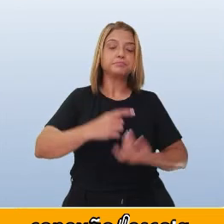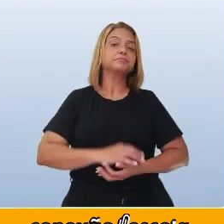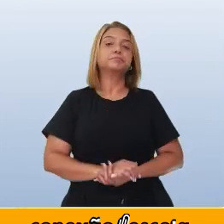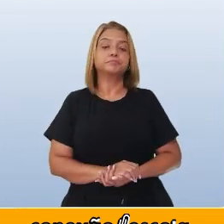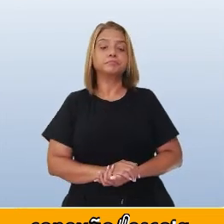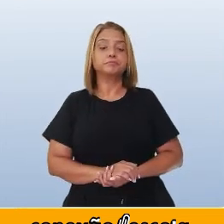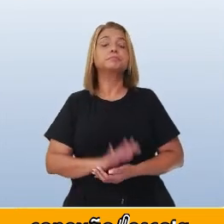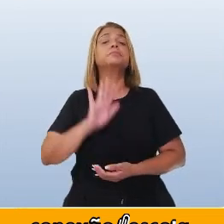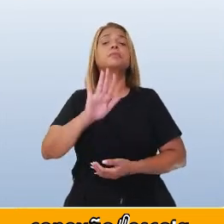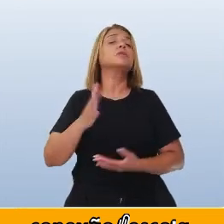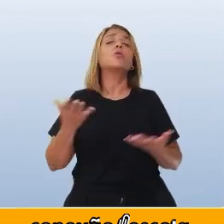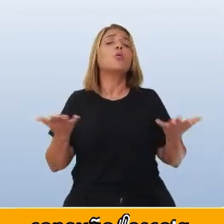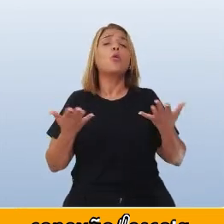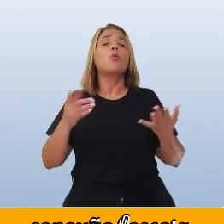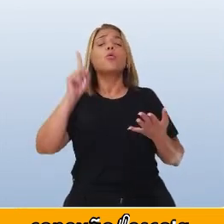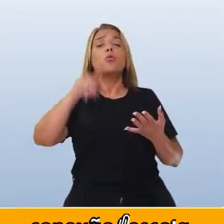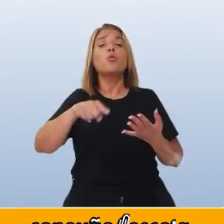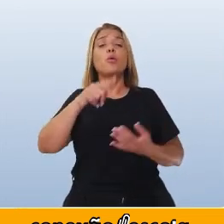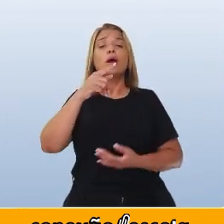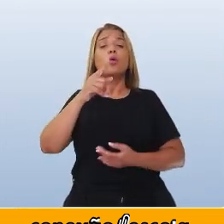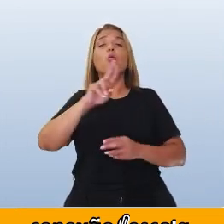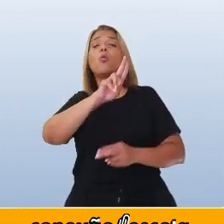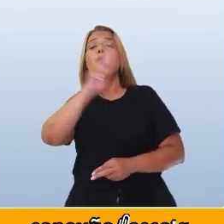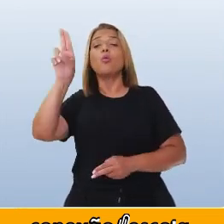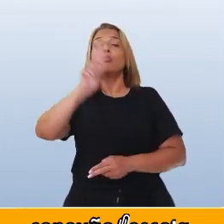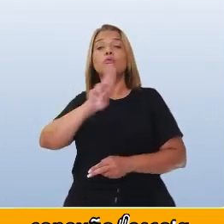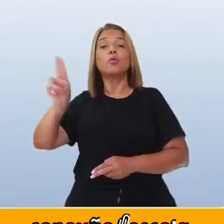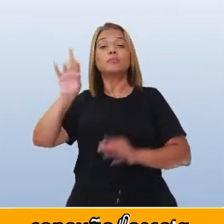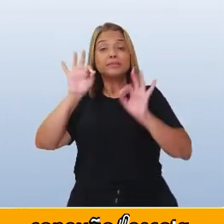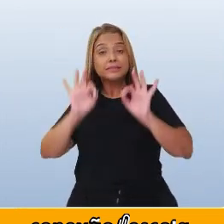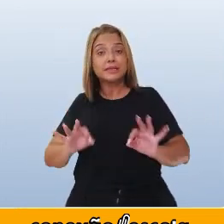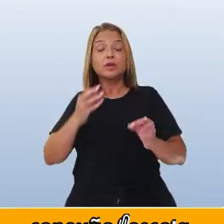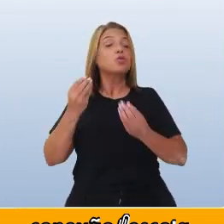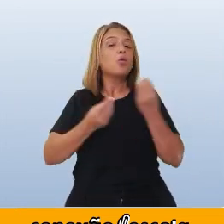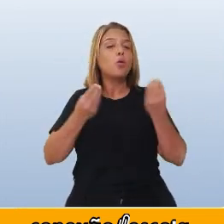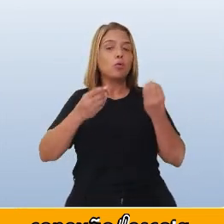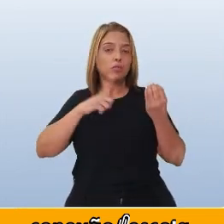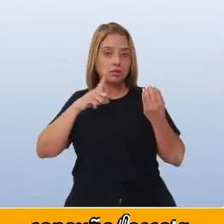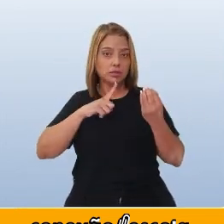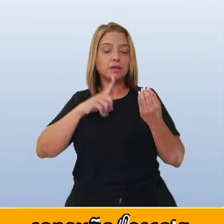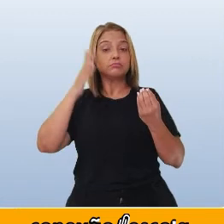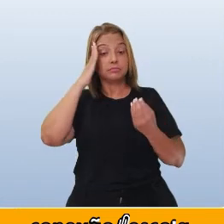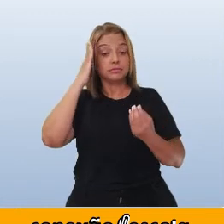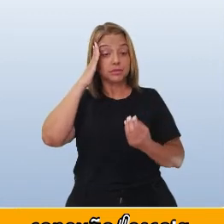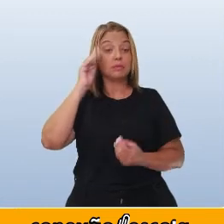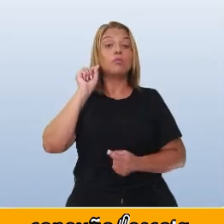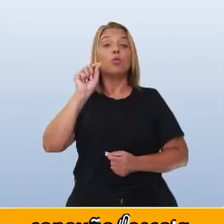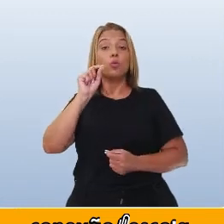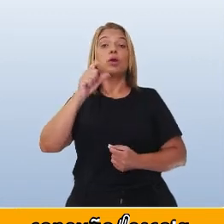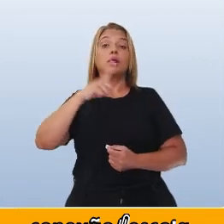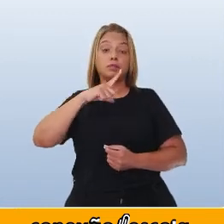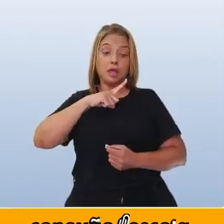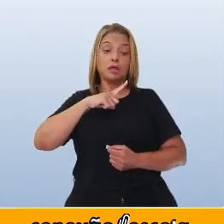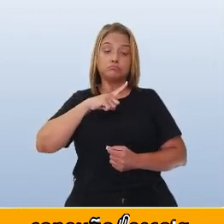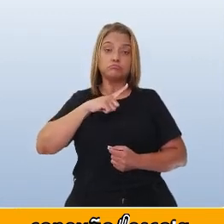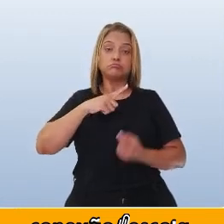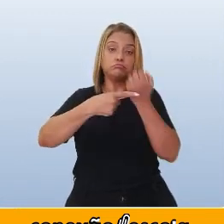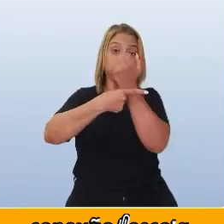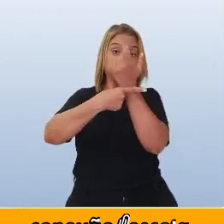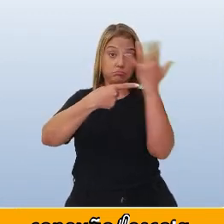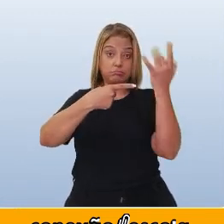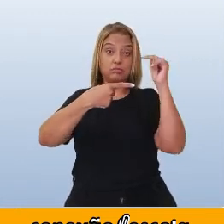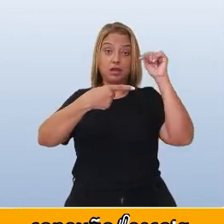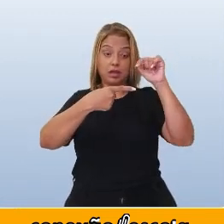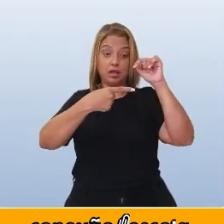Quais são as partes da fração? Sempre na notação que se tem de fração, você tem geralmente um